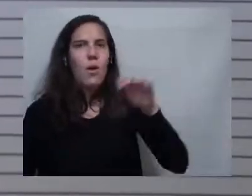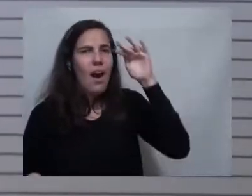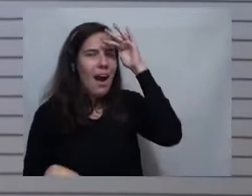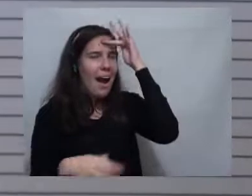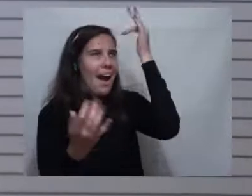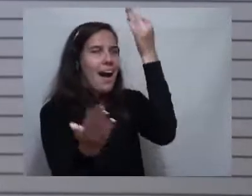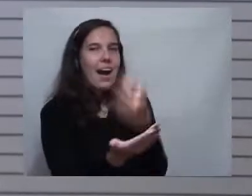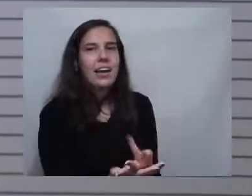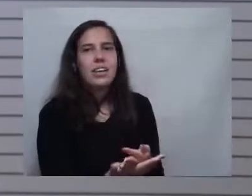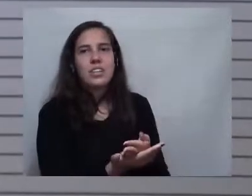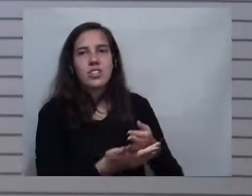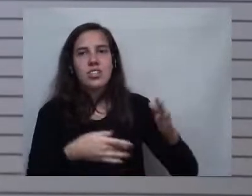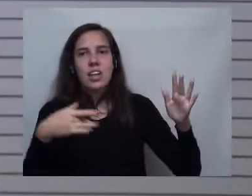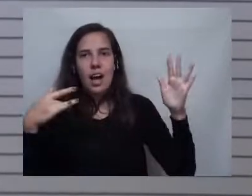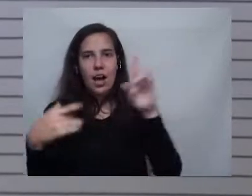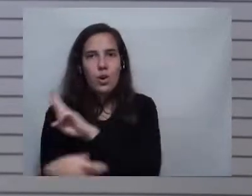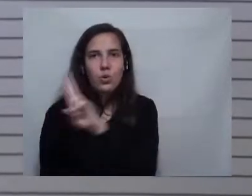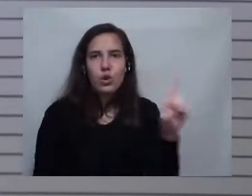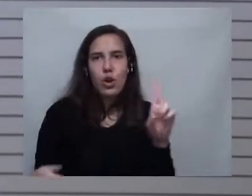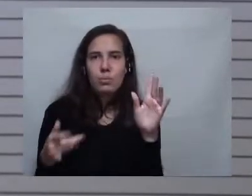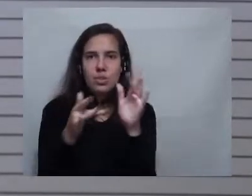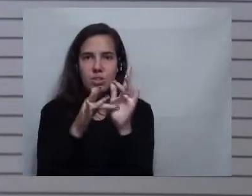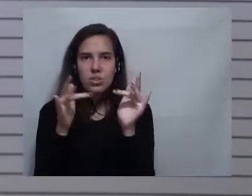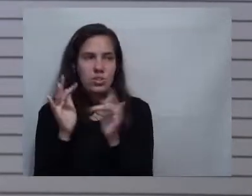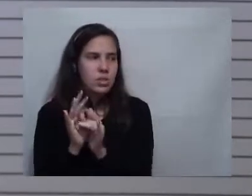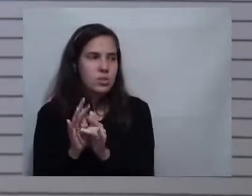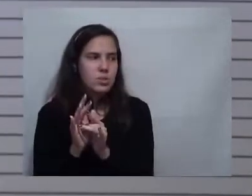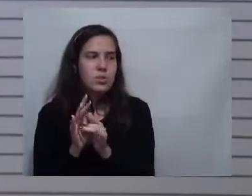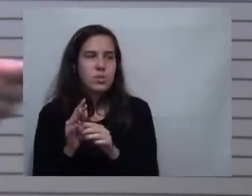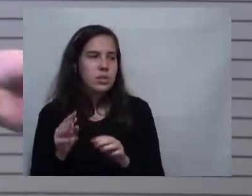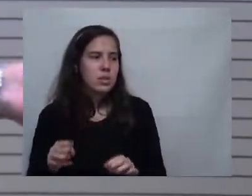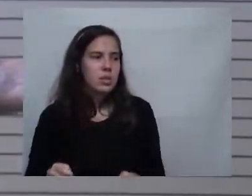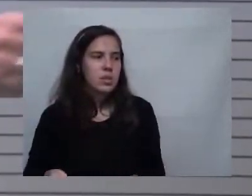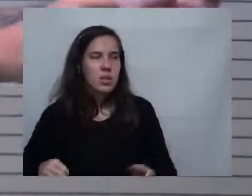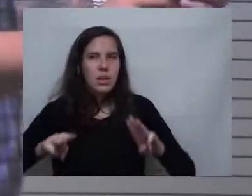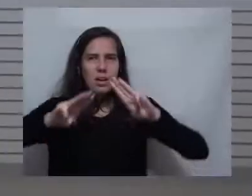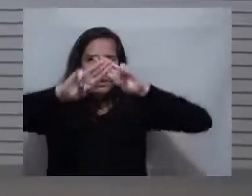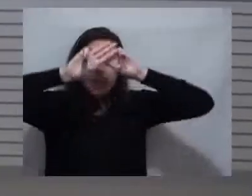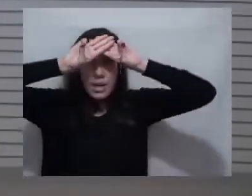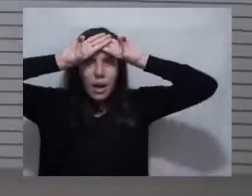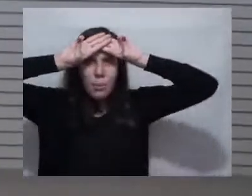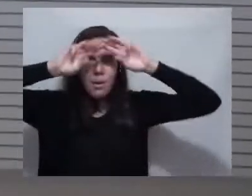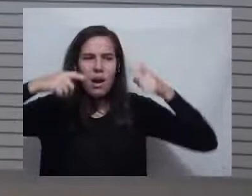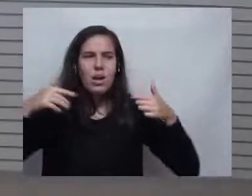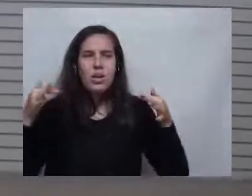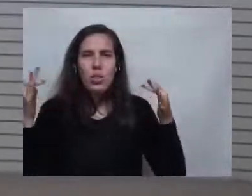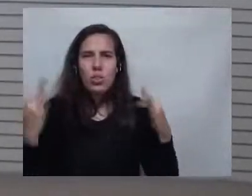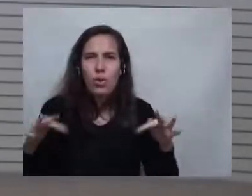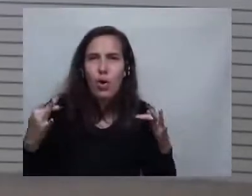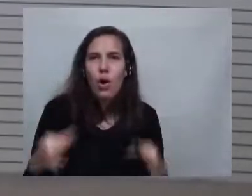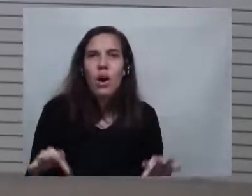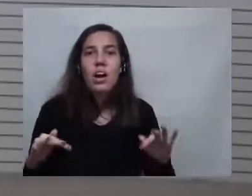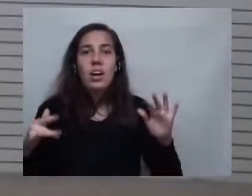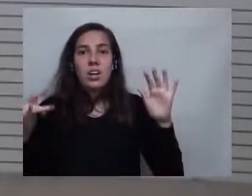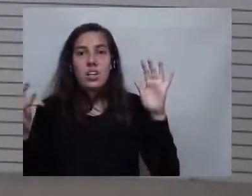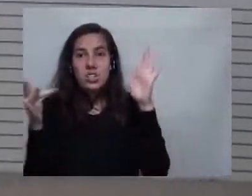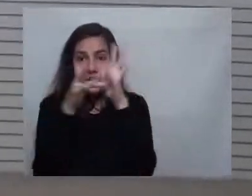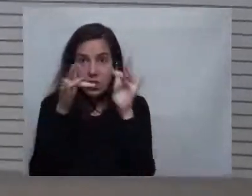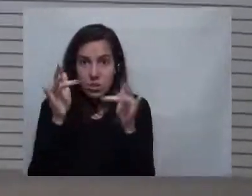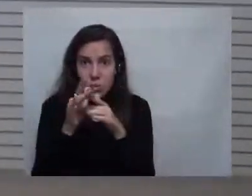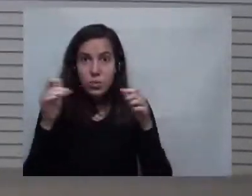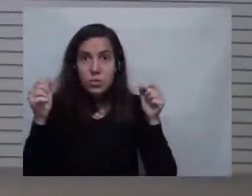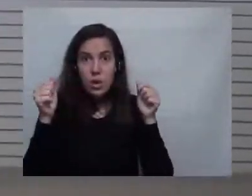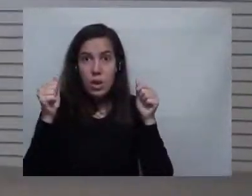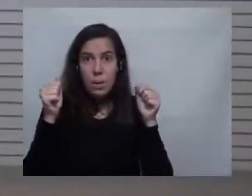os seus traumas as suas dores para Que você vença os traumas familiares